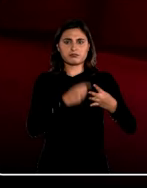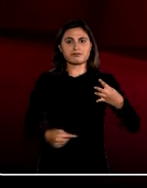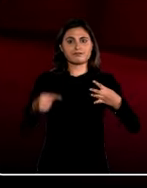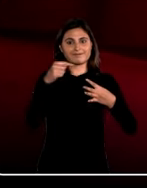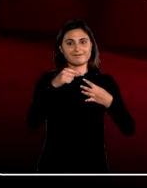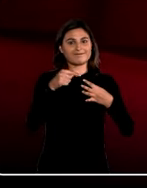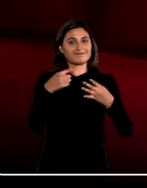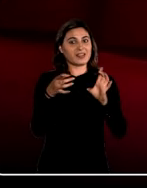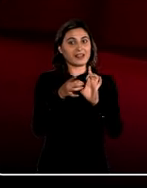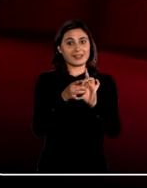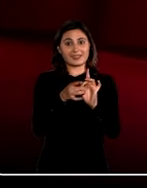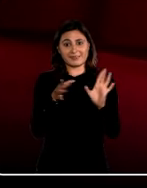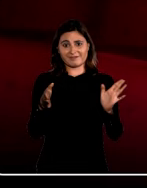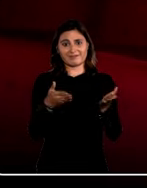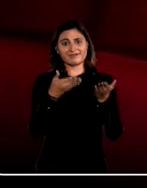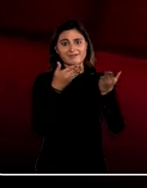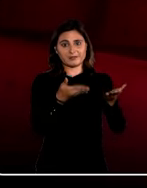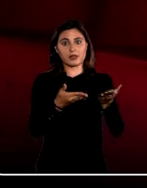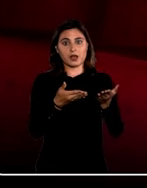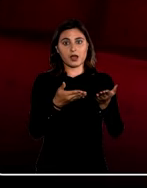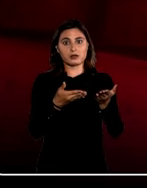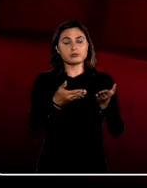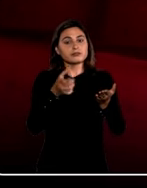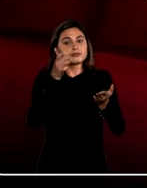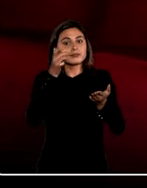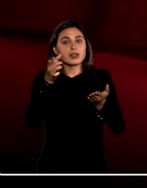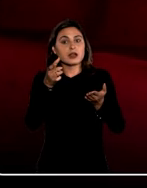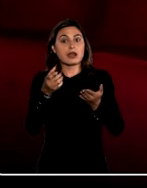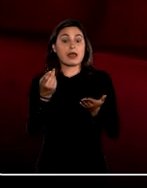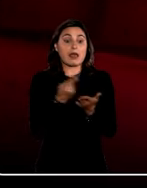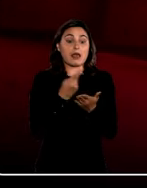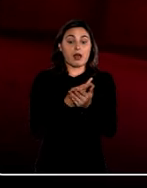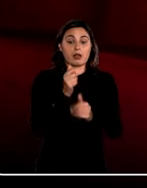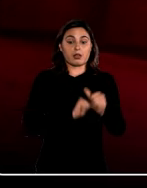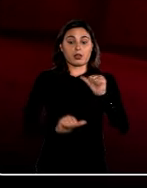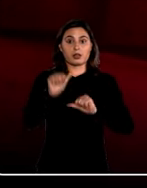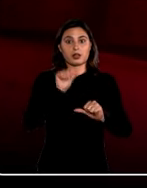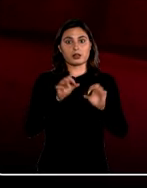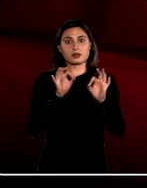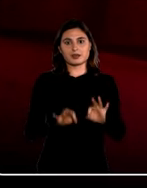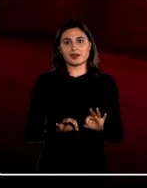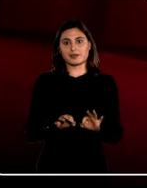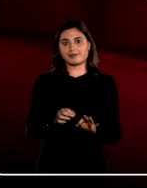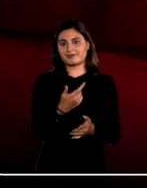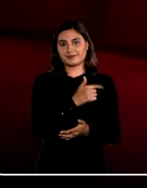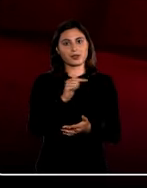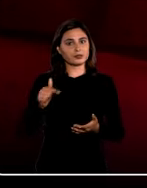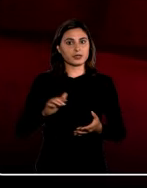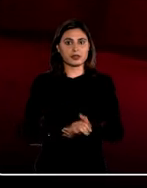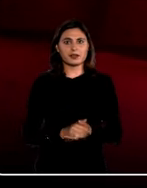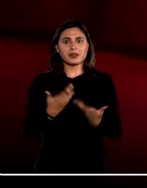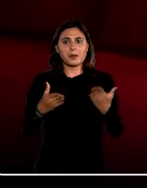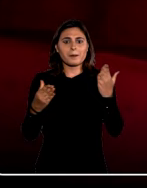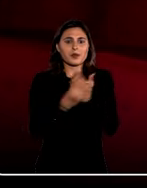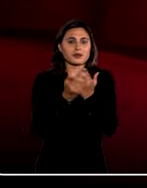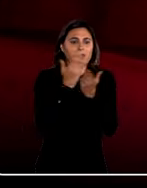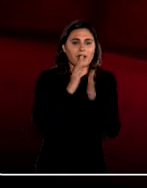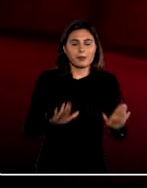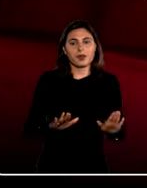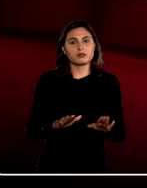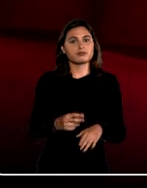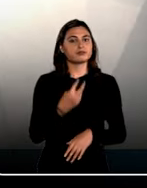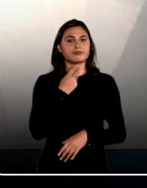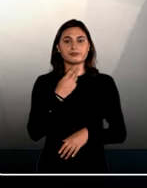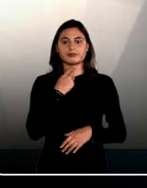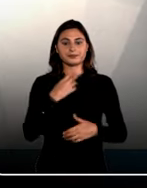instância não deu Oportunidade ao interessado para corrigir a falha O que torna descabida a extinção do